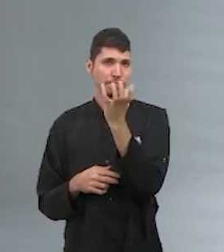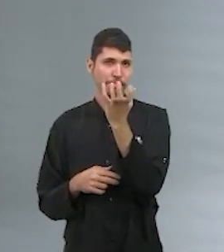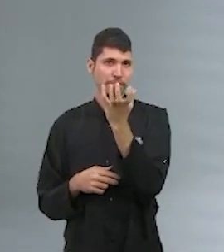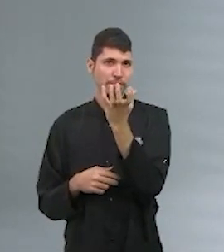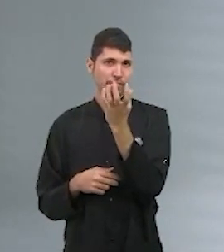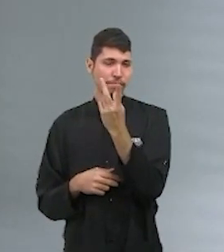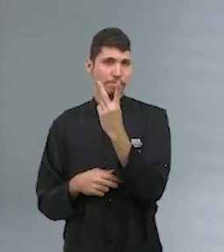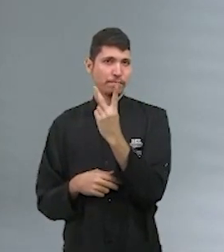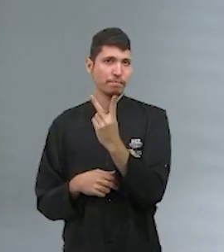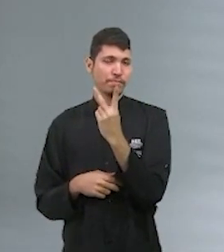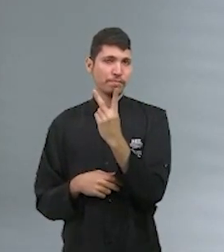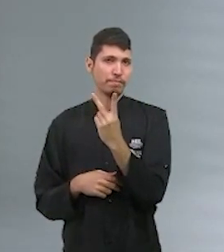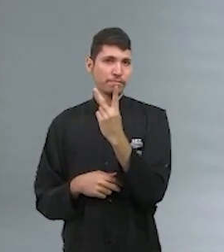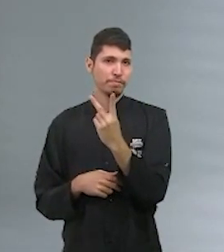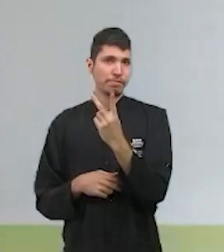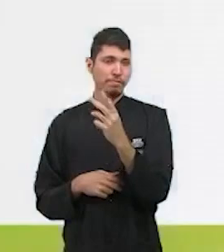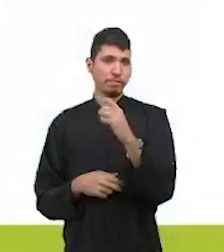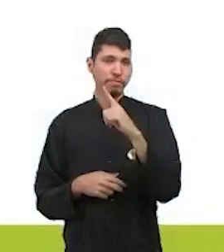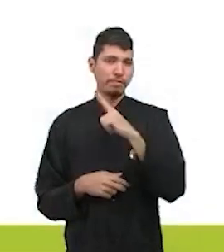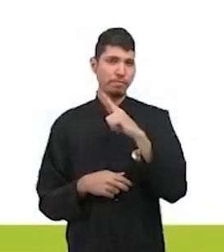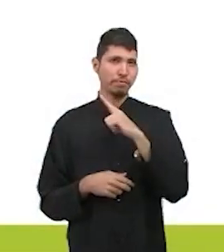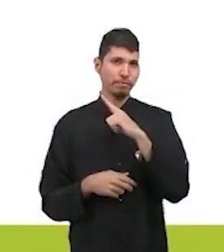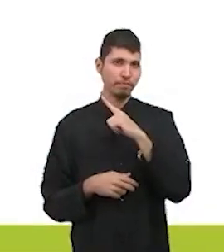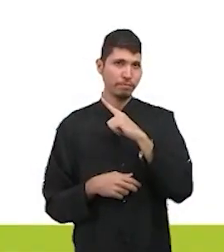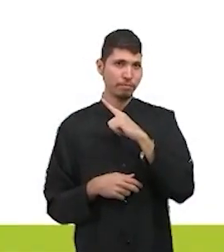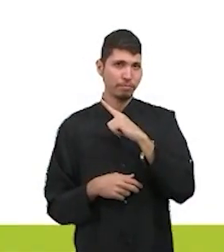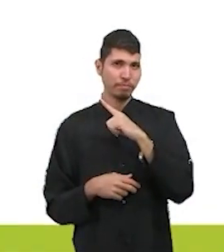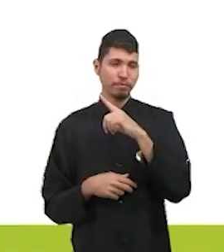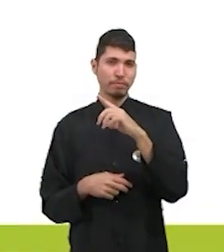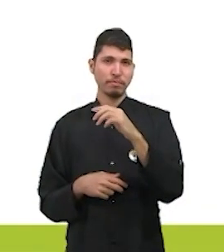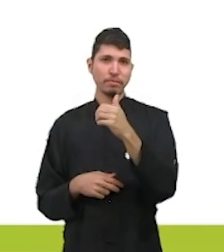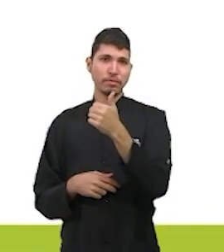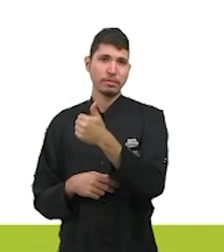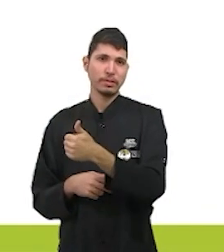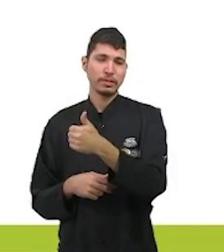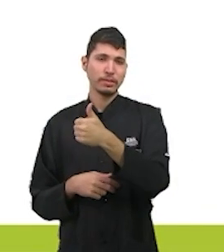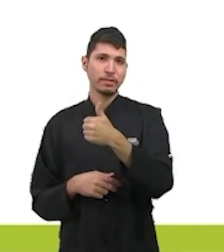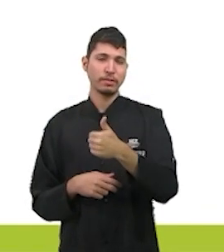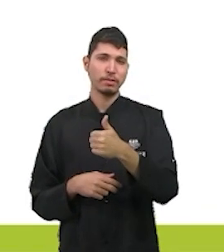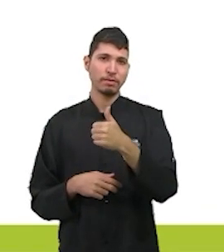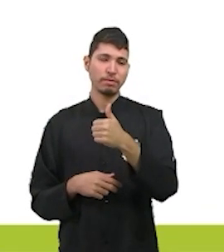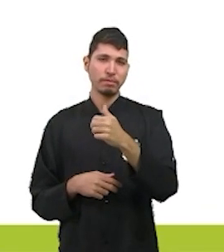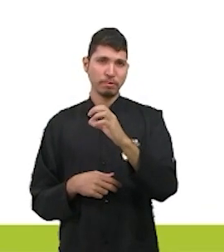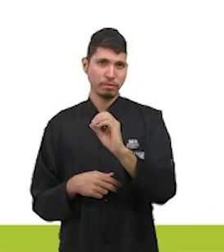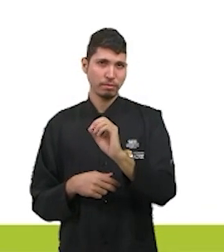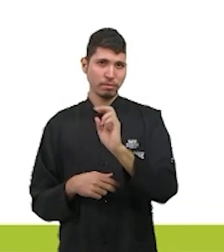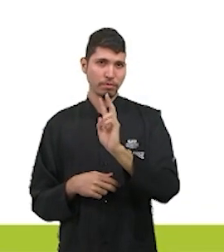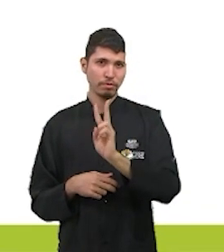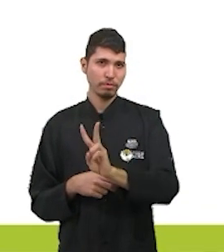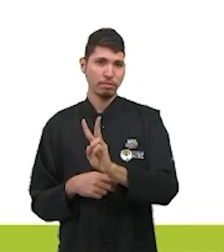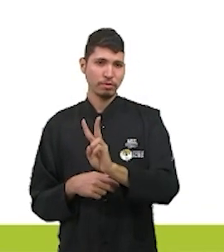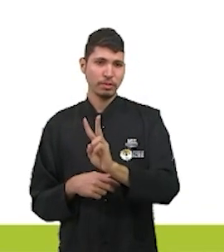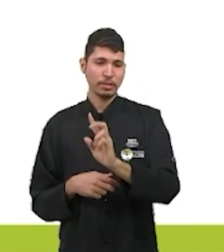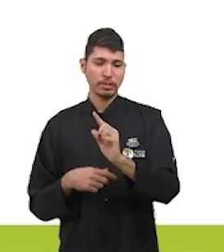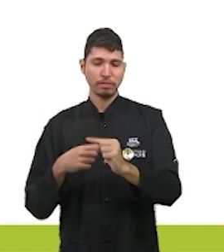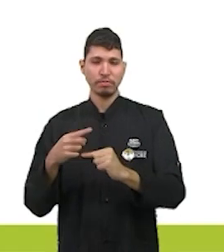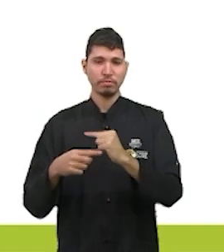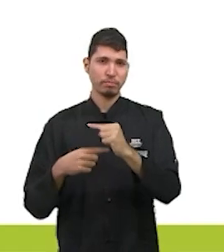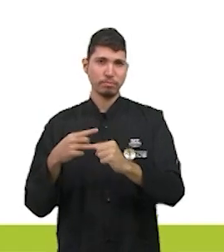elas recebem, né, a tensão em 110. Só que esse gerador vai mandar para esse circuito que eles vão